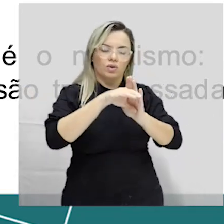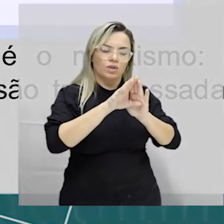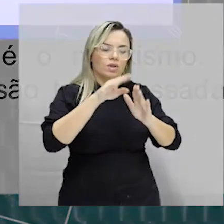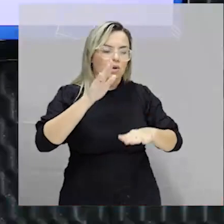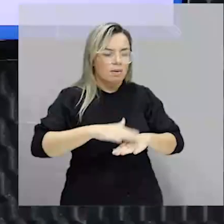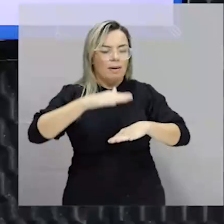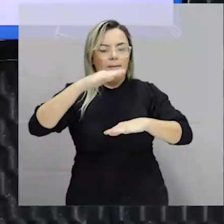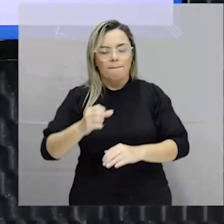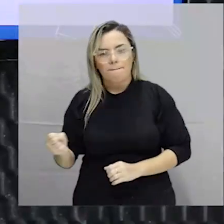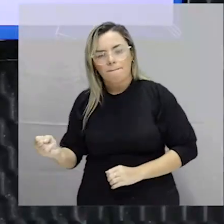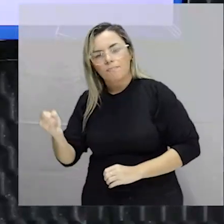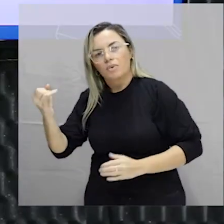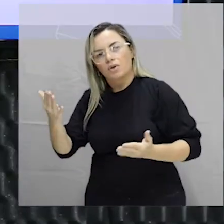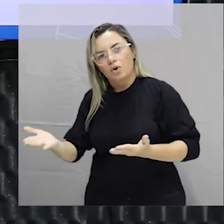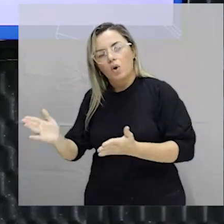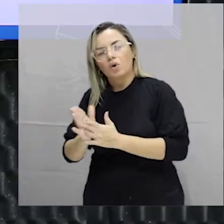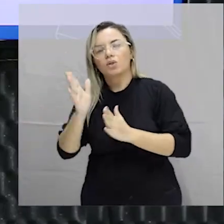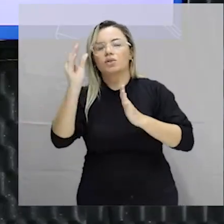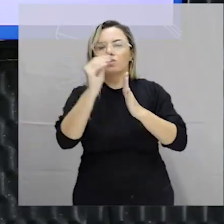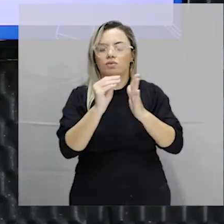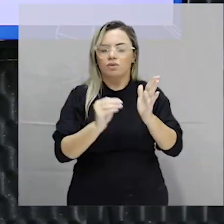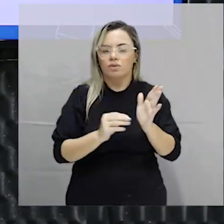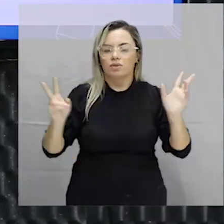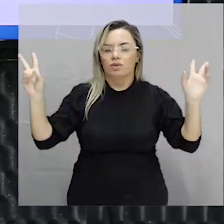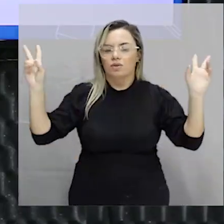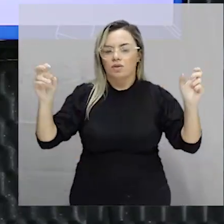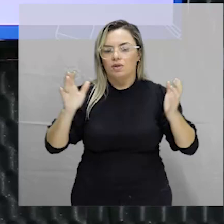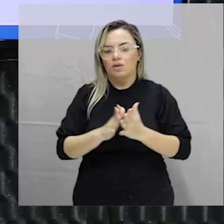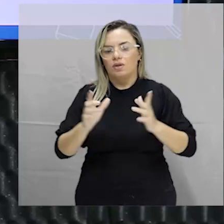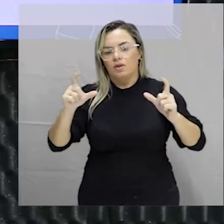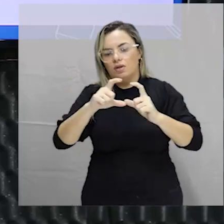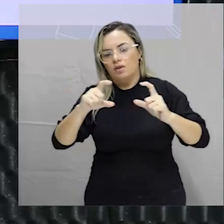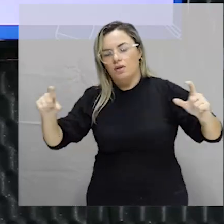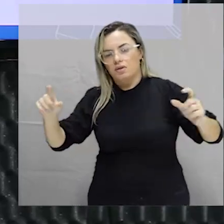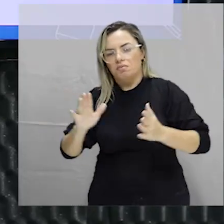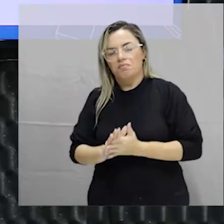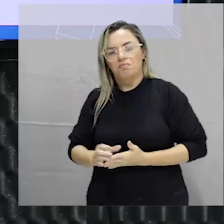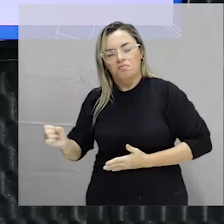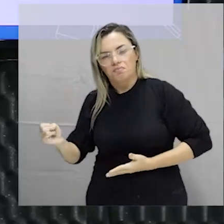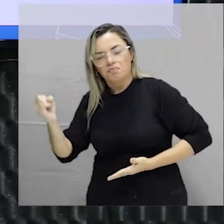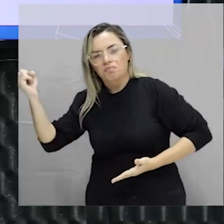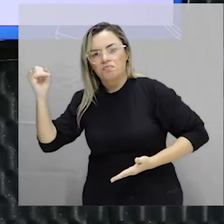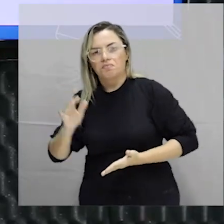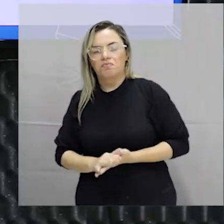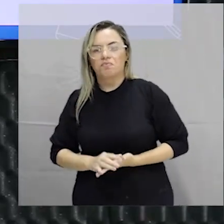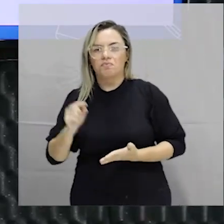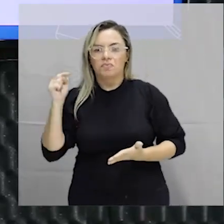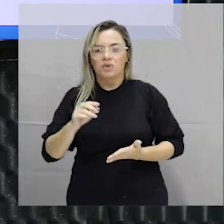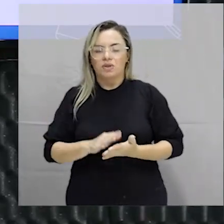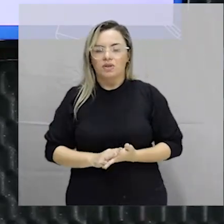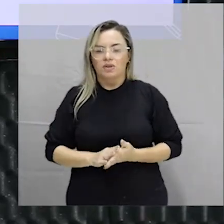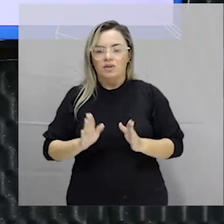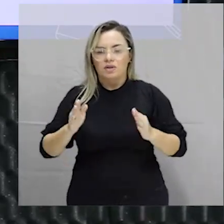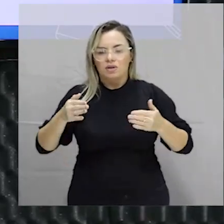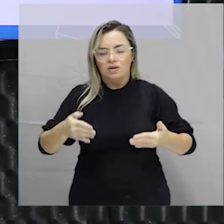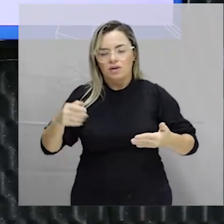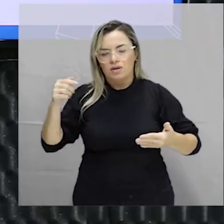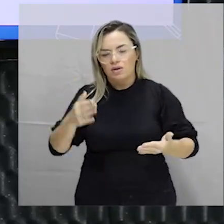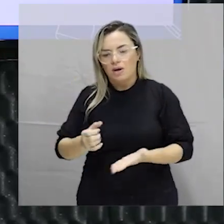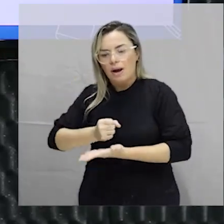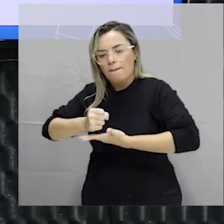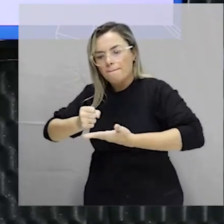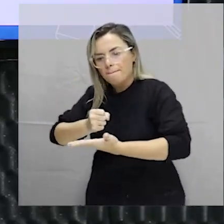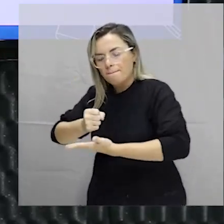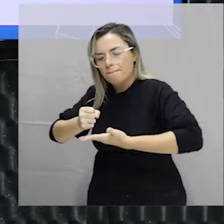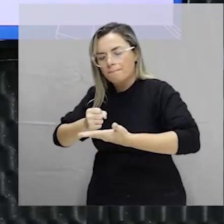importante que a gente vai ver nessa aula de hoje. Essa frase icônica, marcante, representa o cerne, ou seja, a